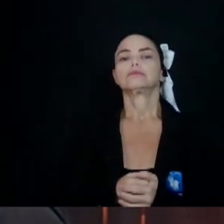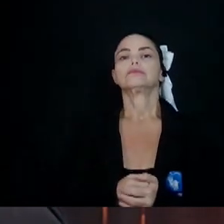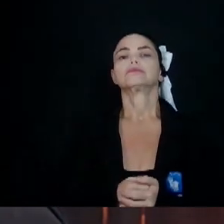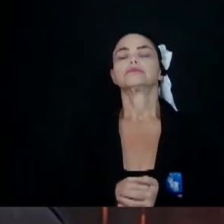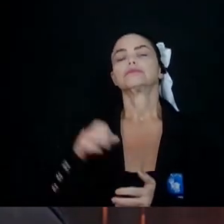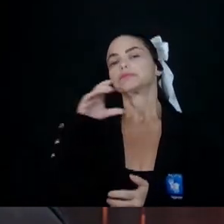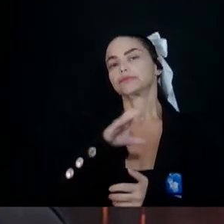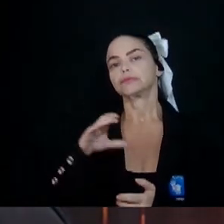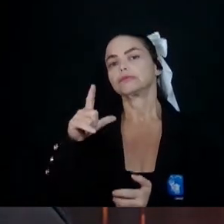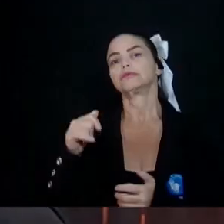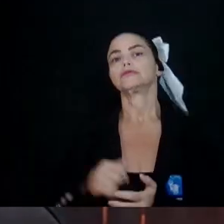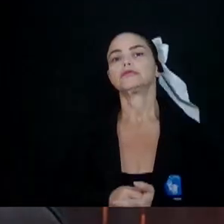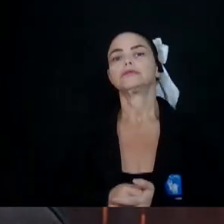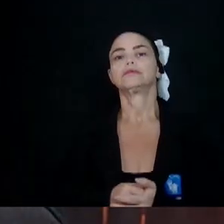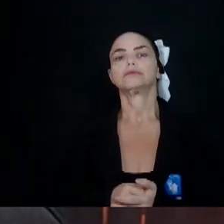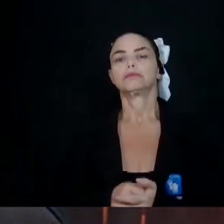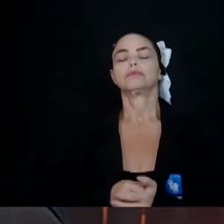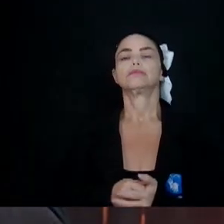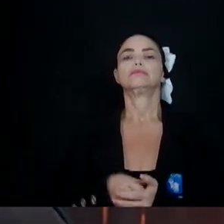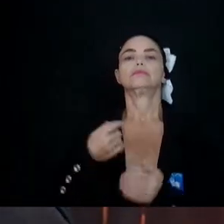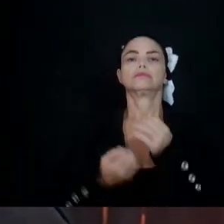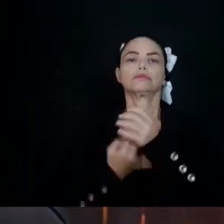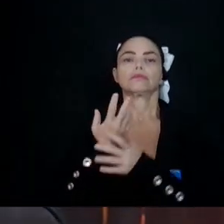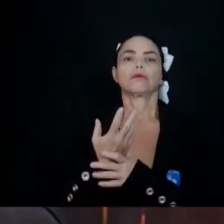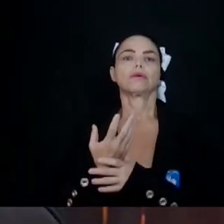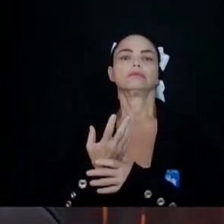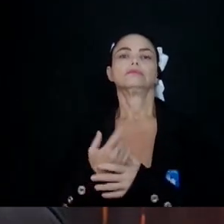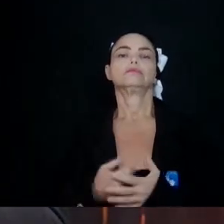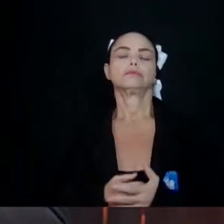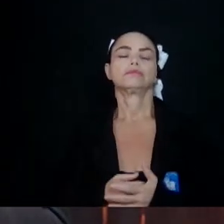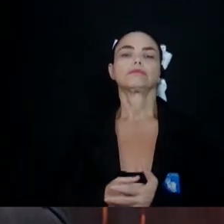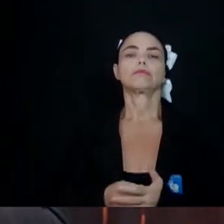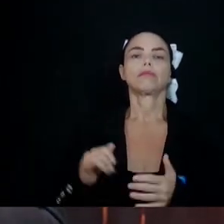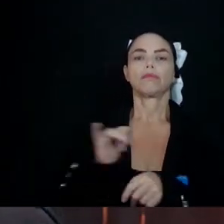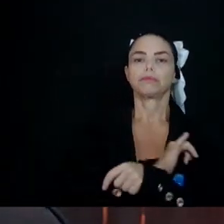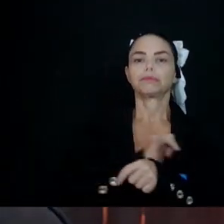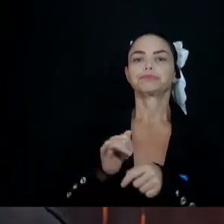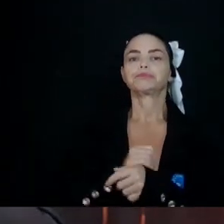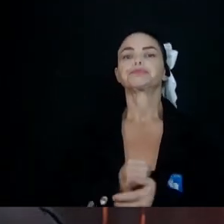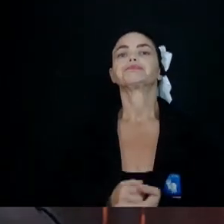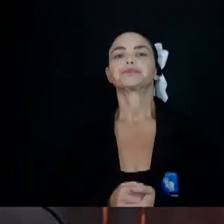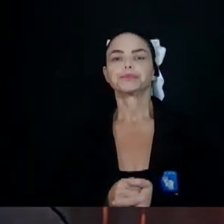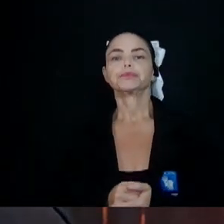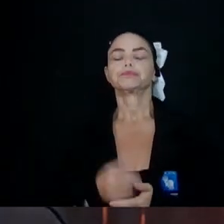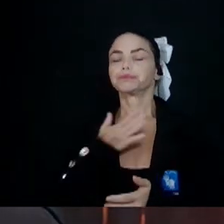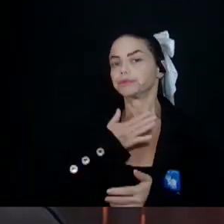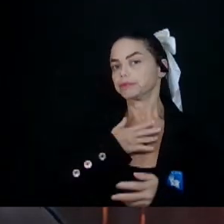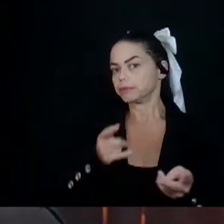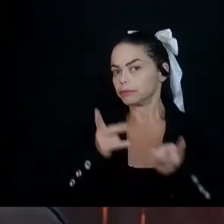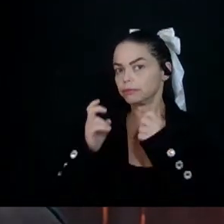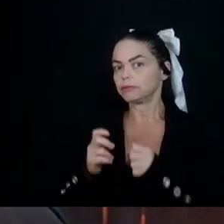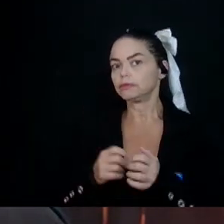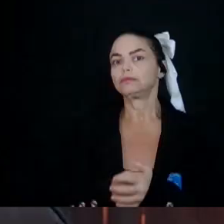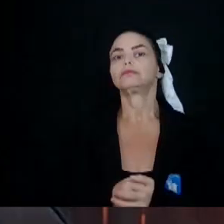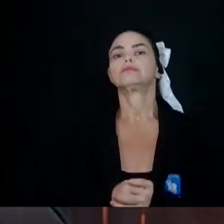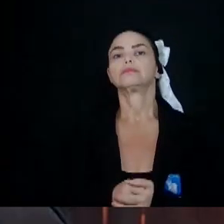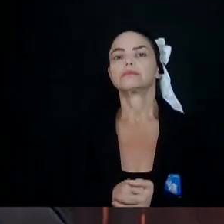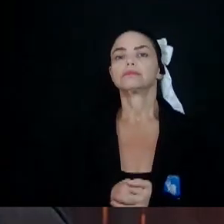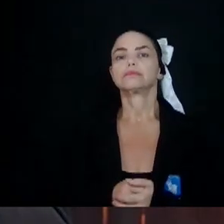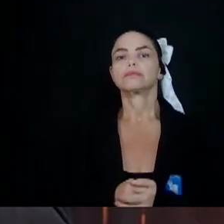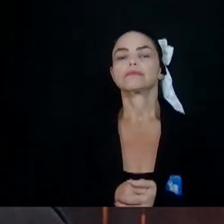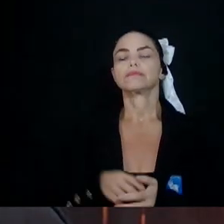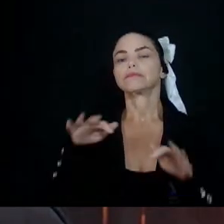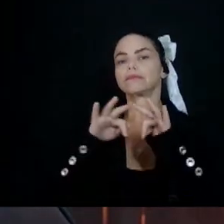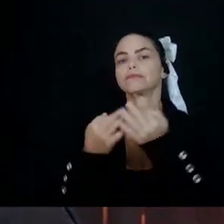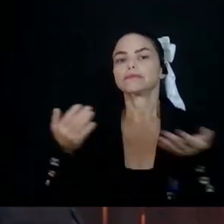que ele cria outros órgãos, ele cria outras ferramentas, mas do meu ponto de vista é esse. A família